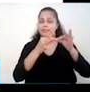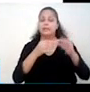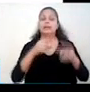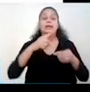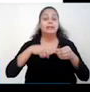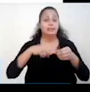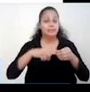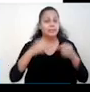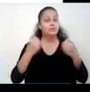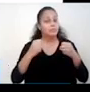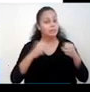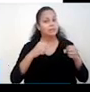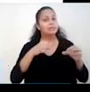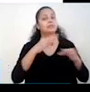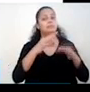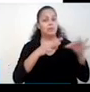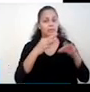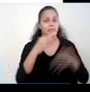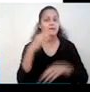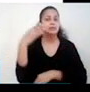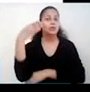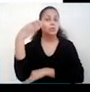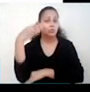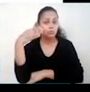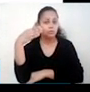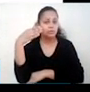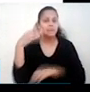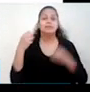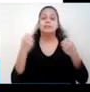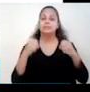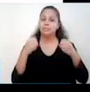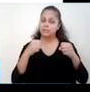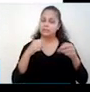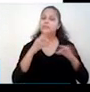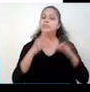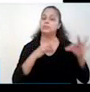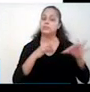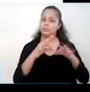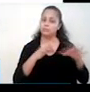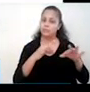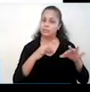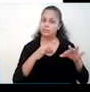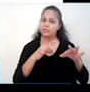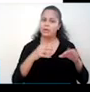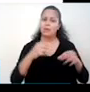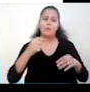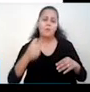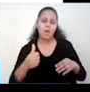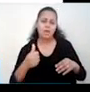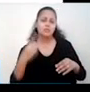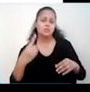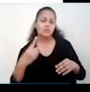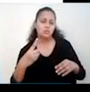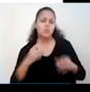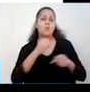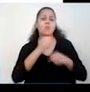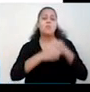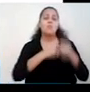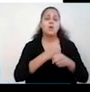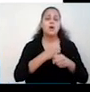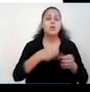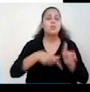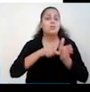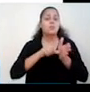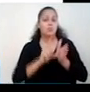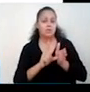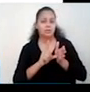cidade costumam se esgotar com quase um ano de antecedência. Mas, nos outros finais de semana, especialmente aos domingos, o